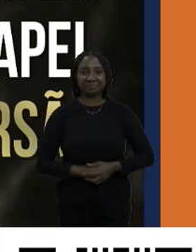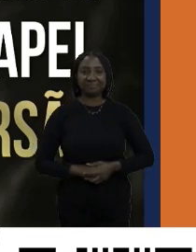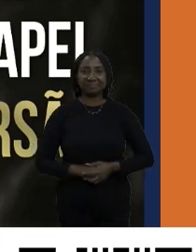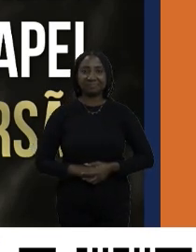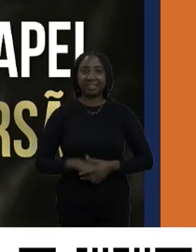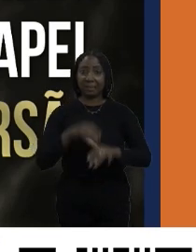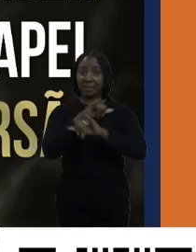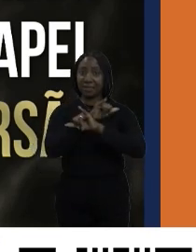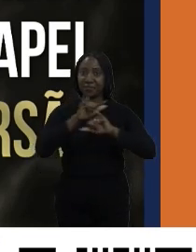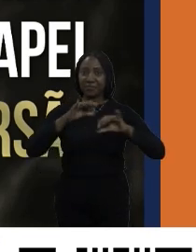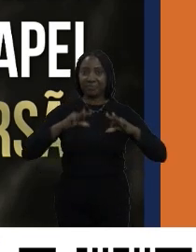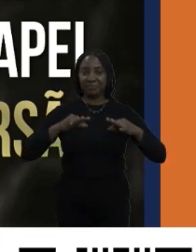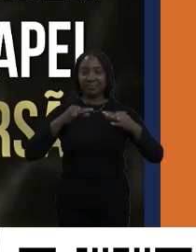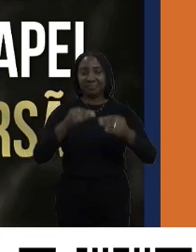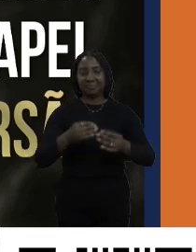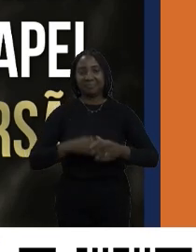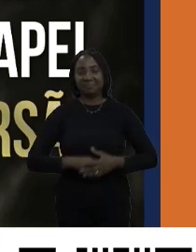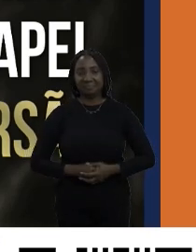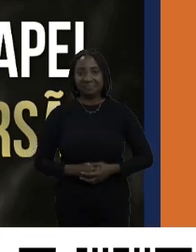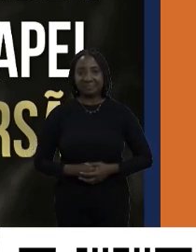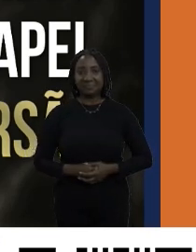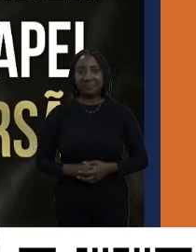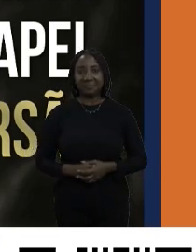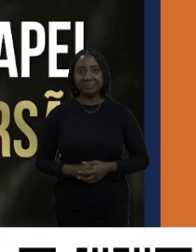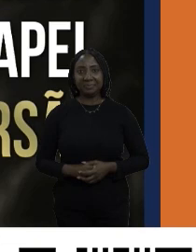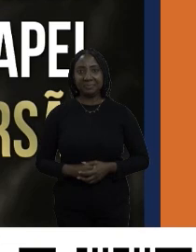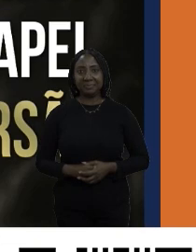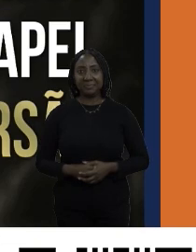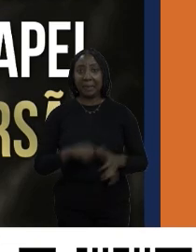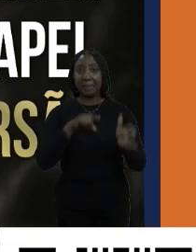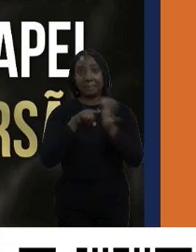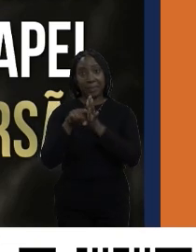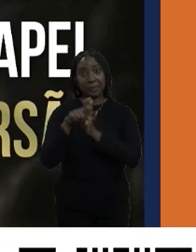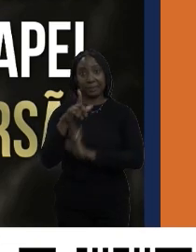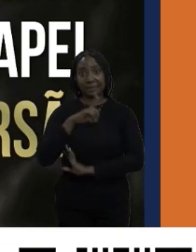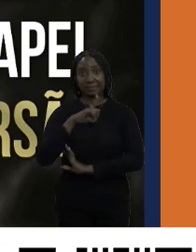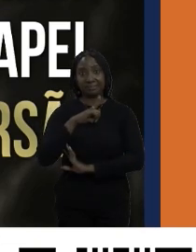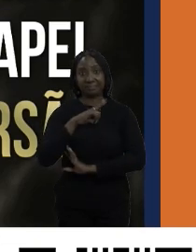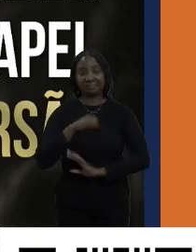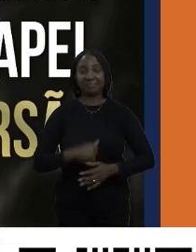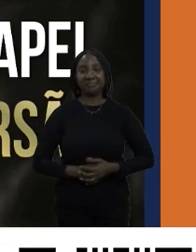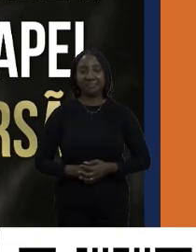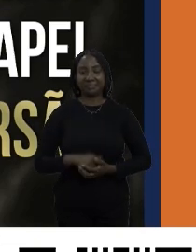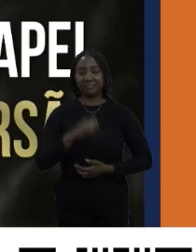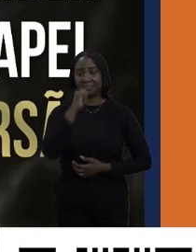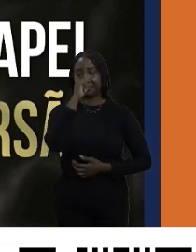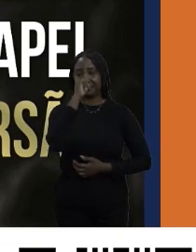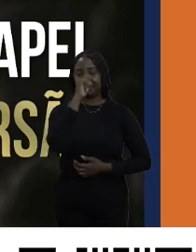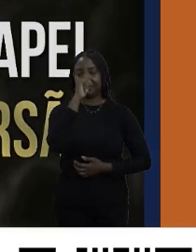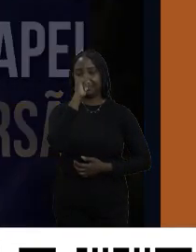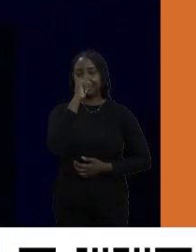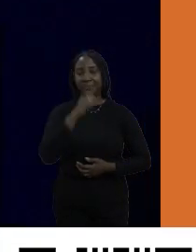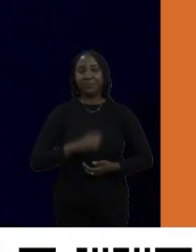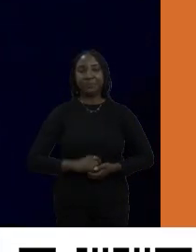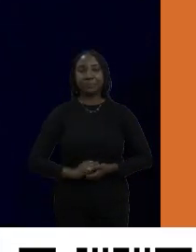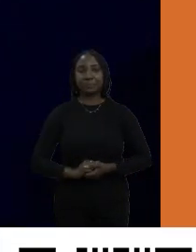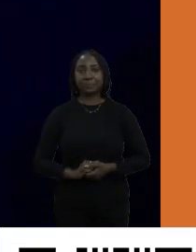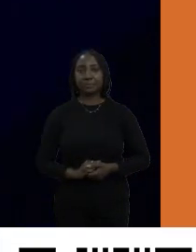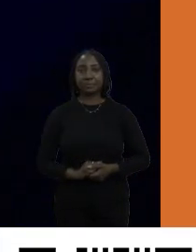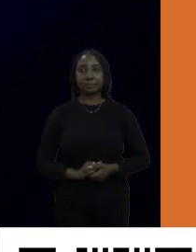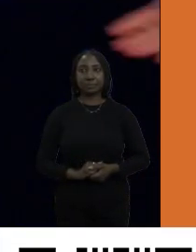o meu recado para vocês. Temos perguntas, João? Temos perguntas!